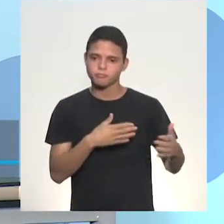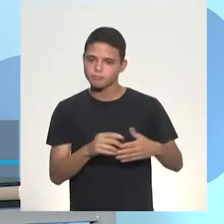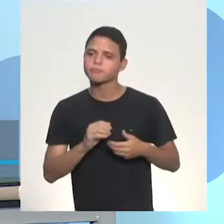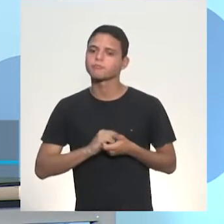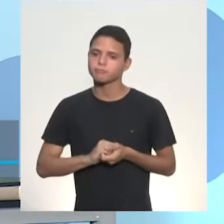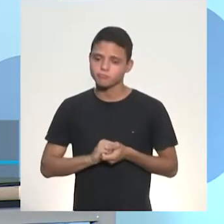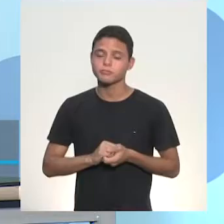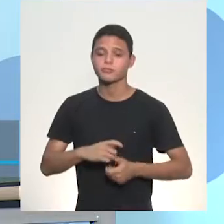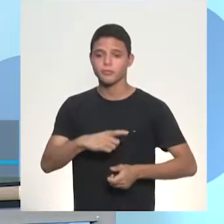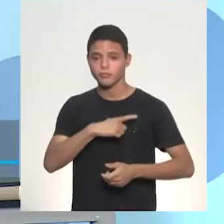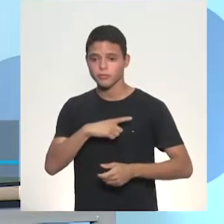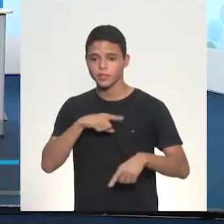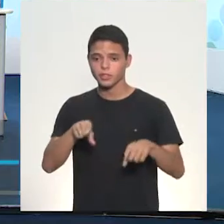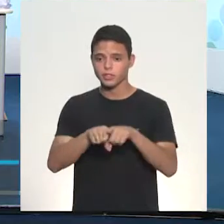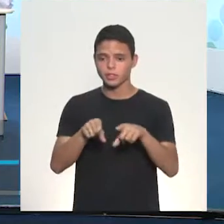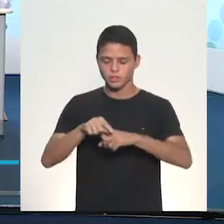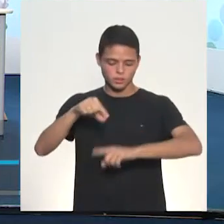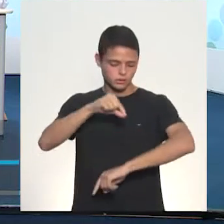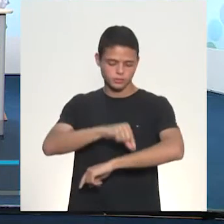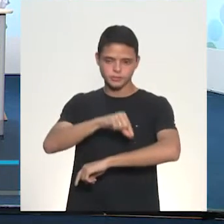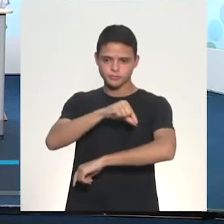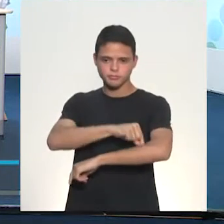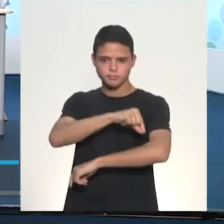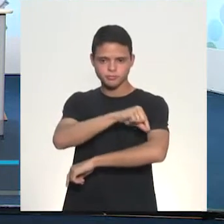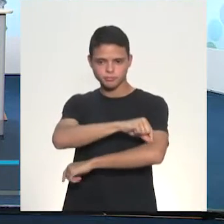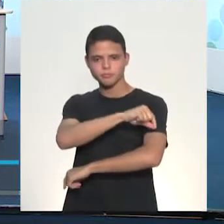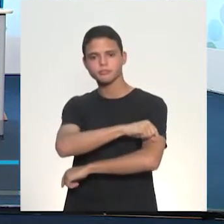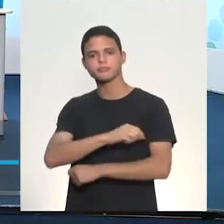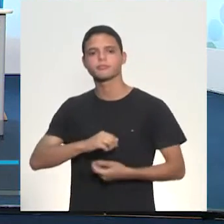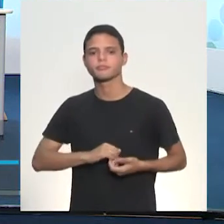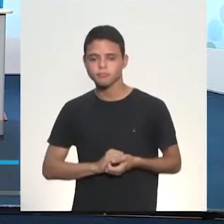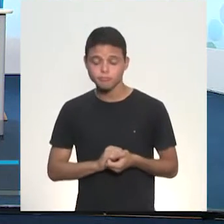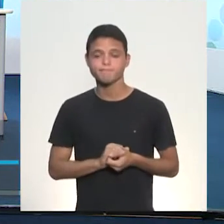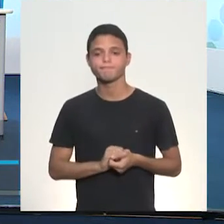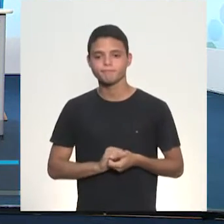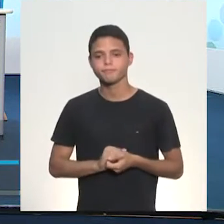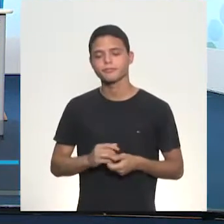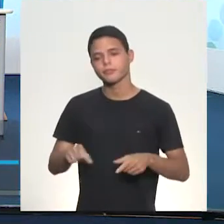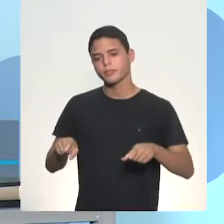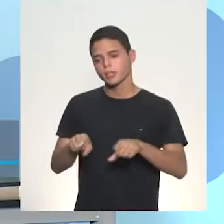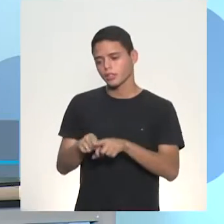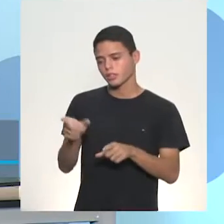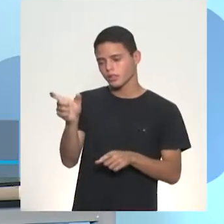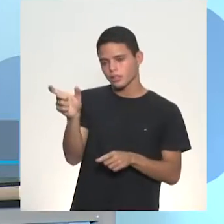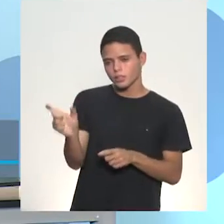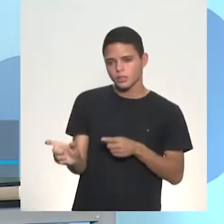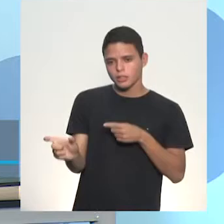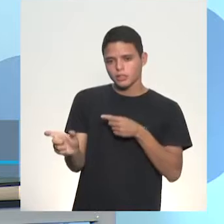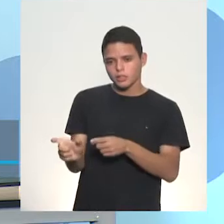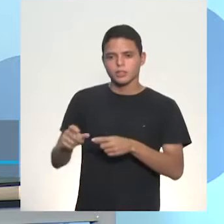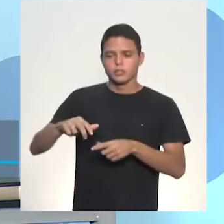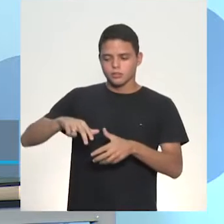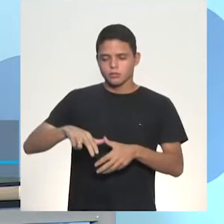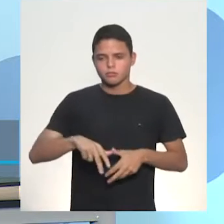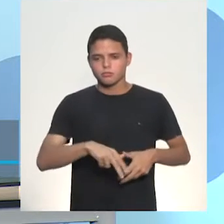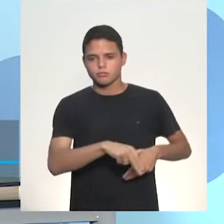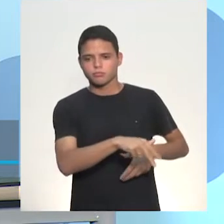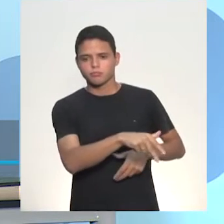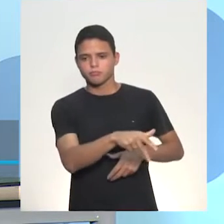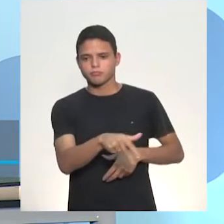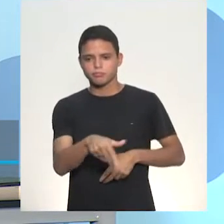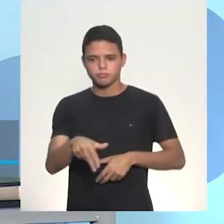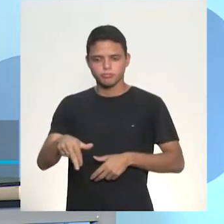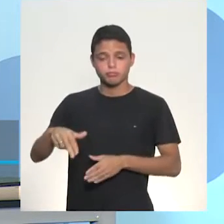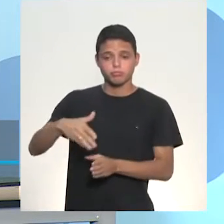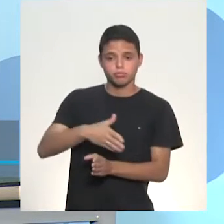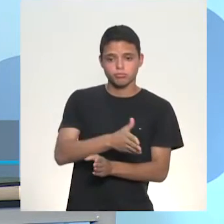aqueles carrapichos, né, eles se prendem também nesse animal. E olha como ela transita aqui pelo Brasil, né? Só não